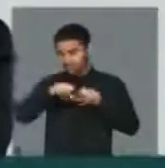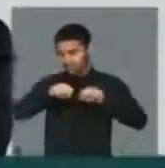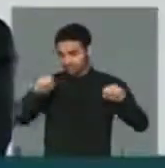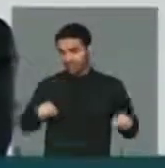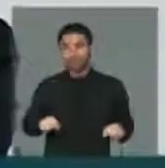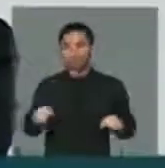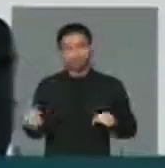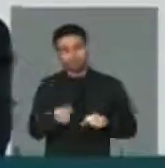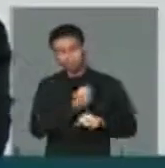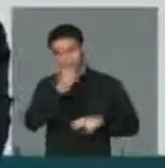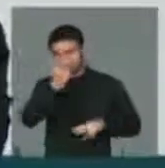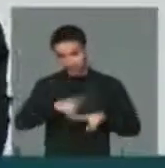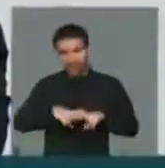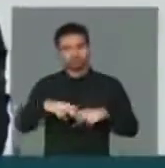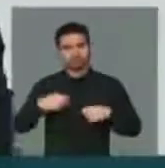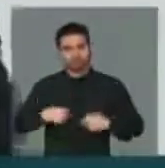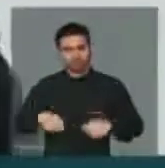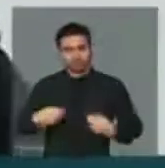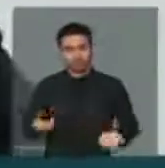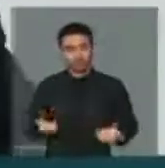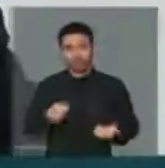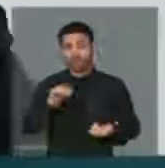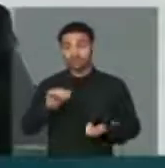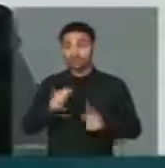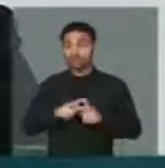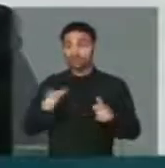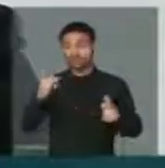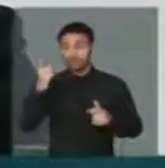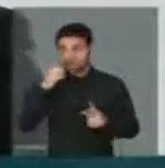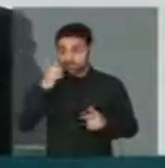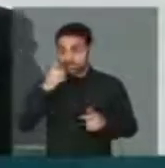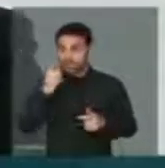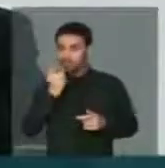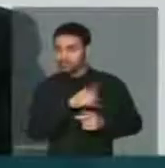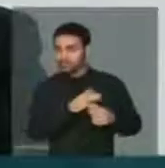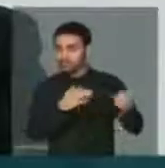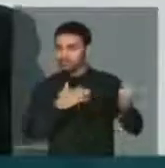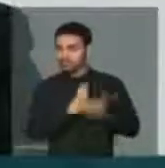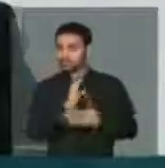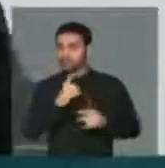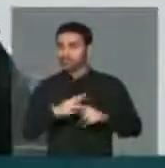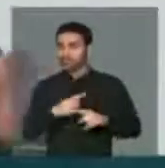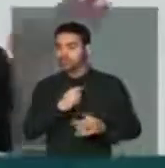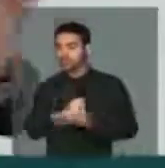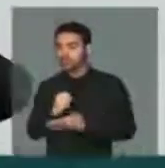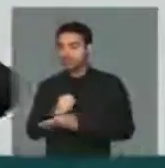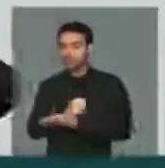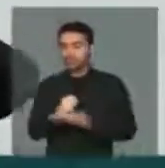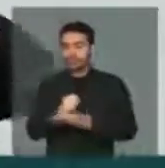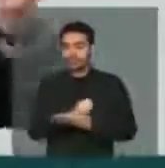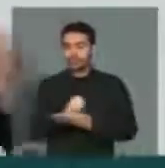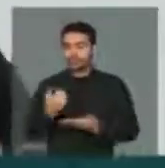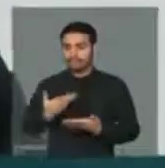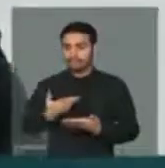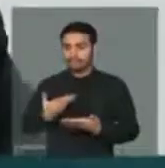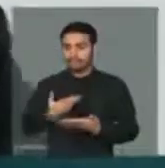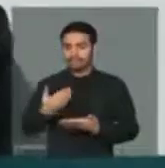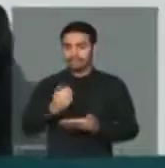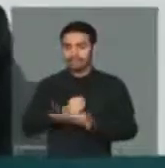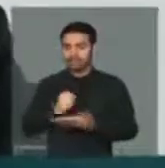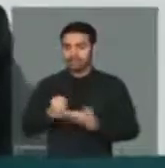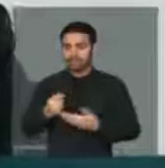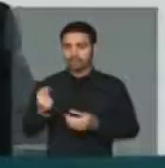gente vê que grande parte dos deputados são eleitos porque saem contratando pessoas, cabos eleitorais à torta e à